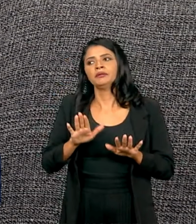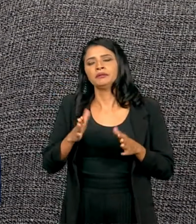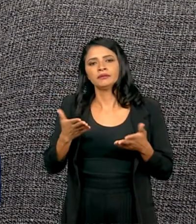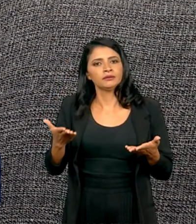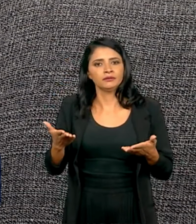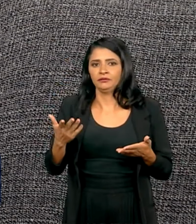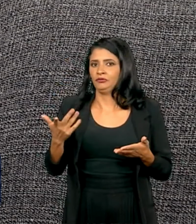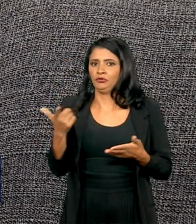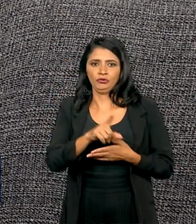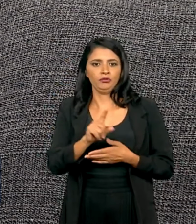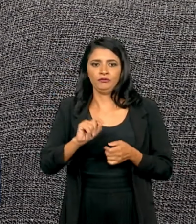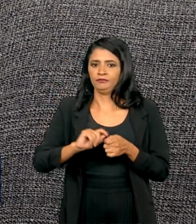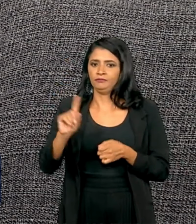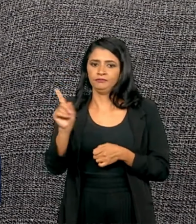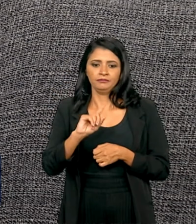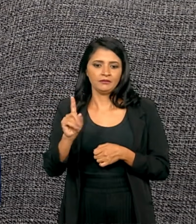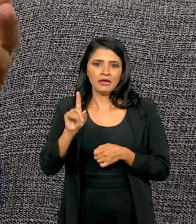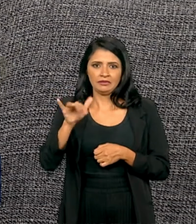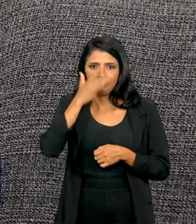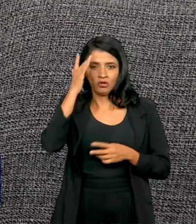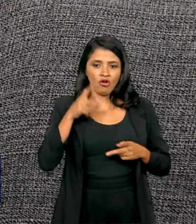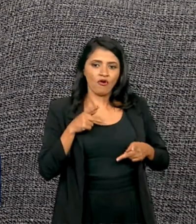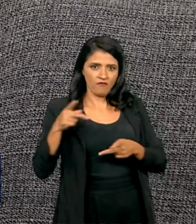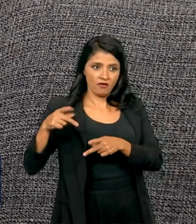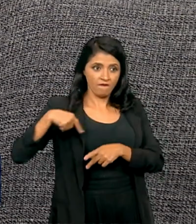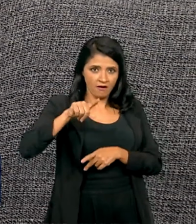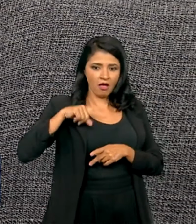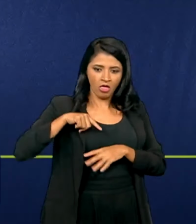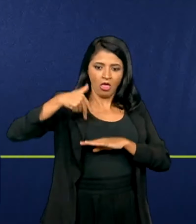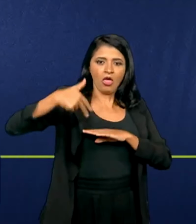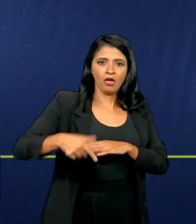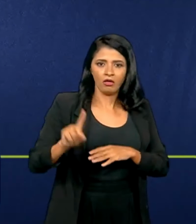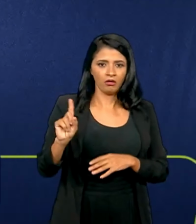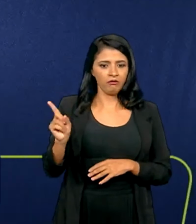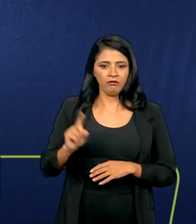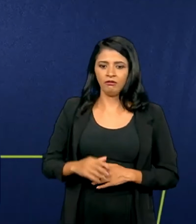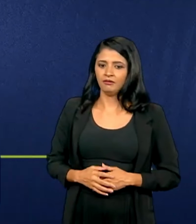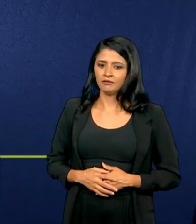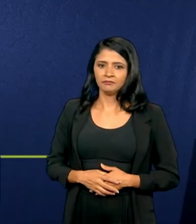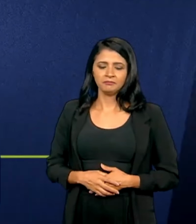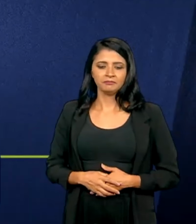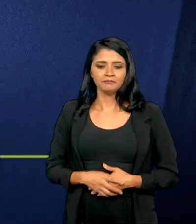não faria isso de novo, não. Se alguém me convidasse agora, você vai? Eu falei, não vou.